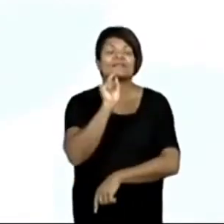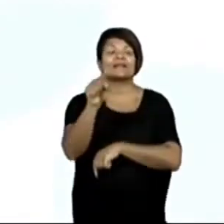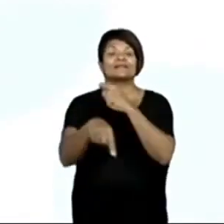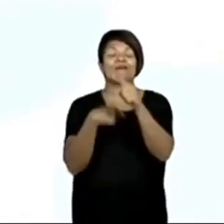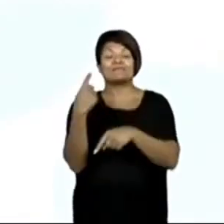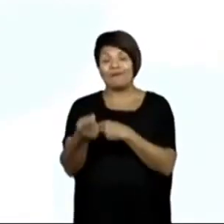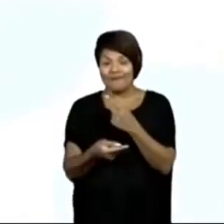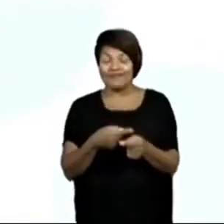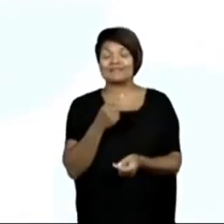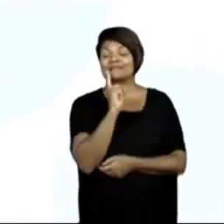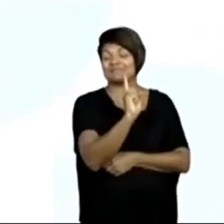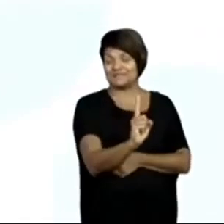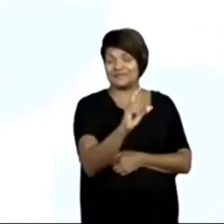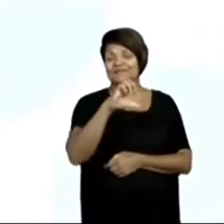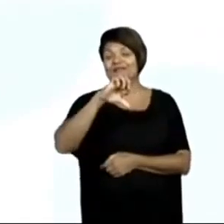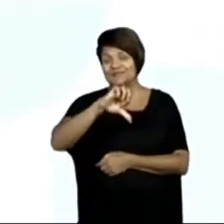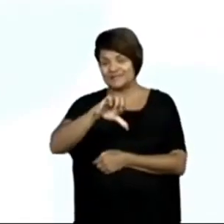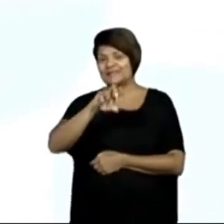Copa de